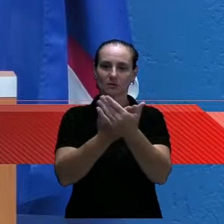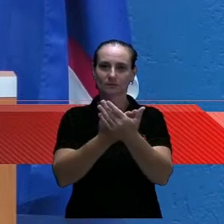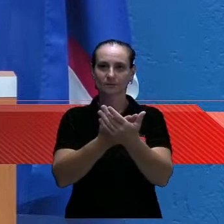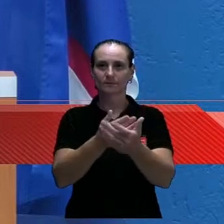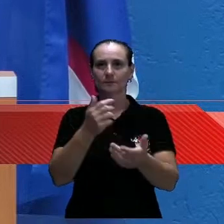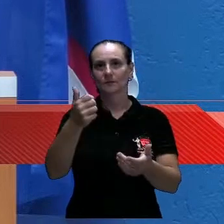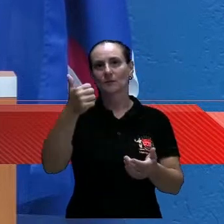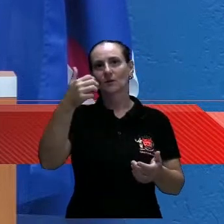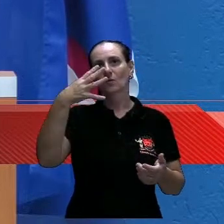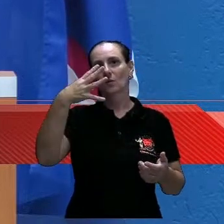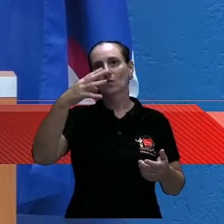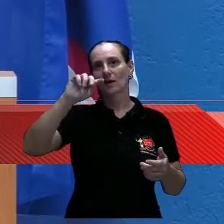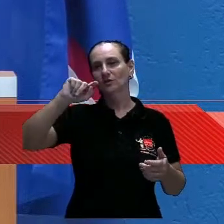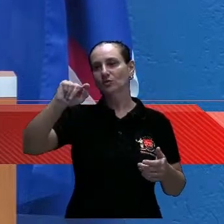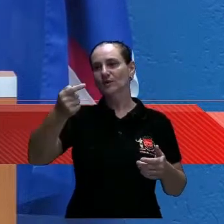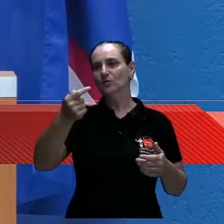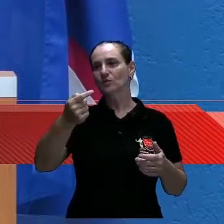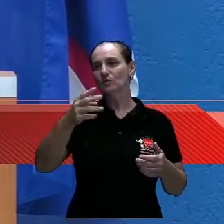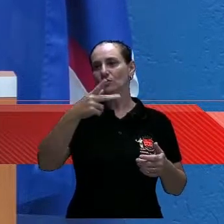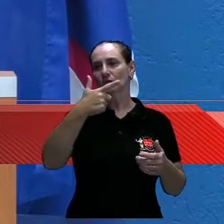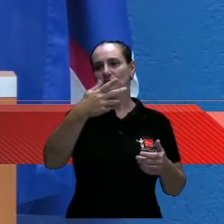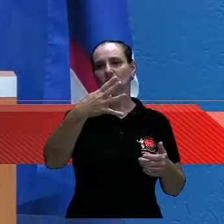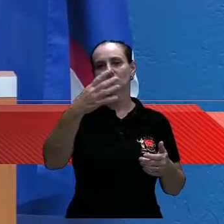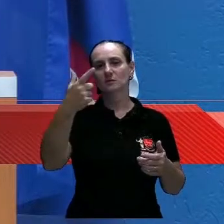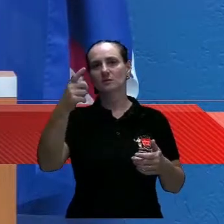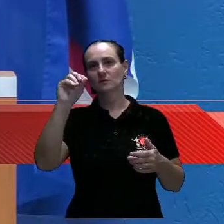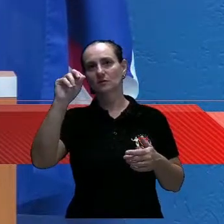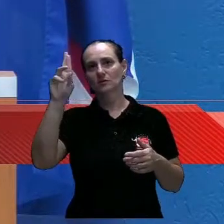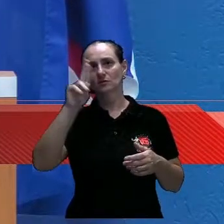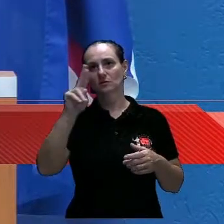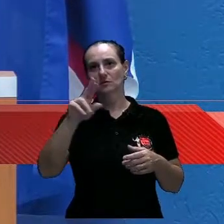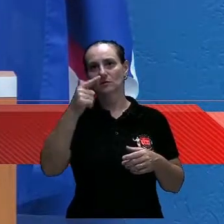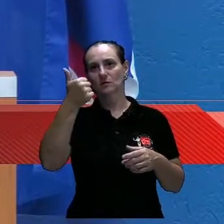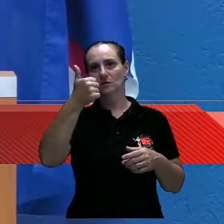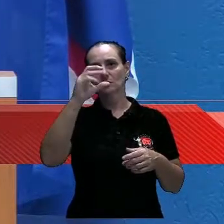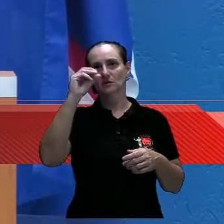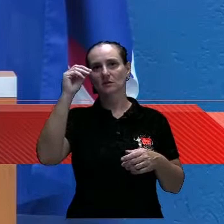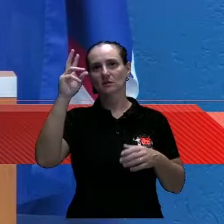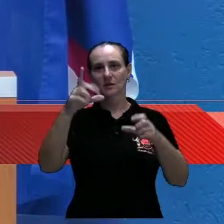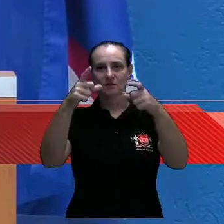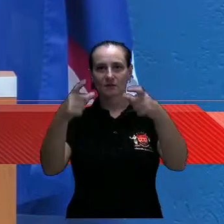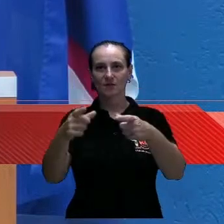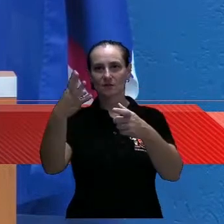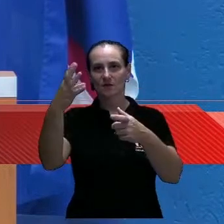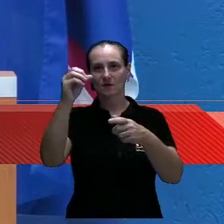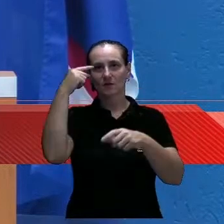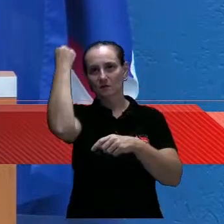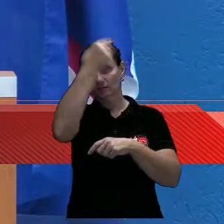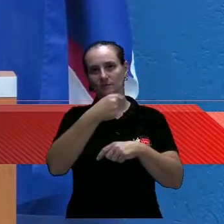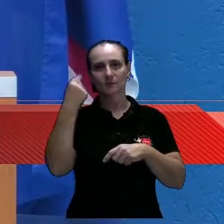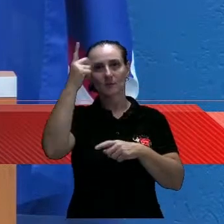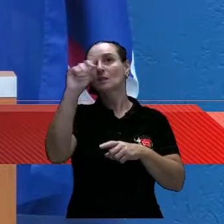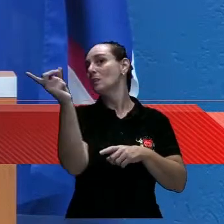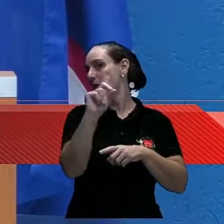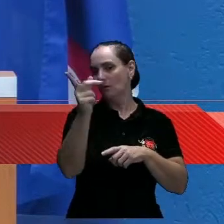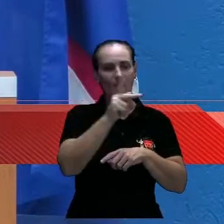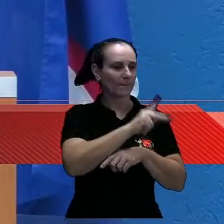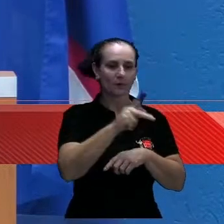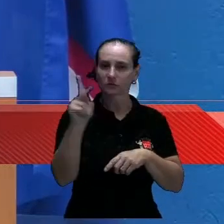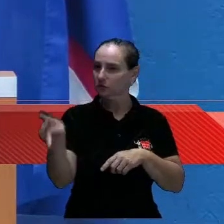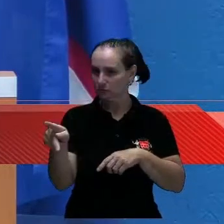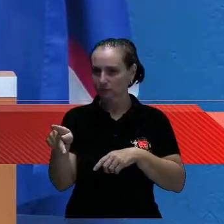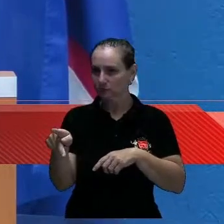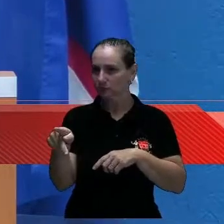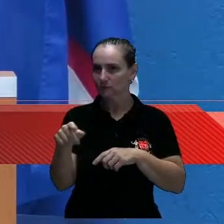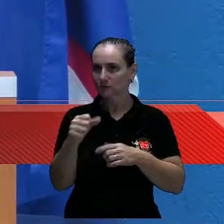4.420 fora alguns outros benefícios serão sem vagas 40 horas semanais ele não vai desempenhar a função de professor mas ele vai